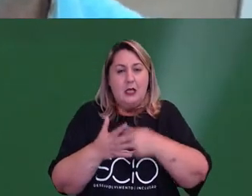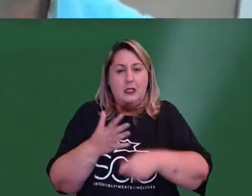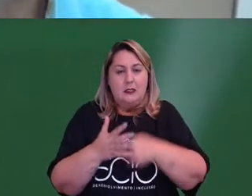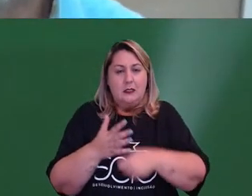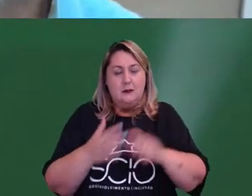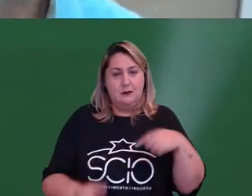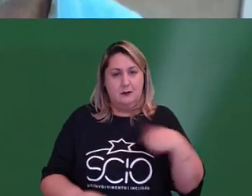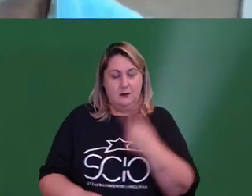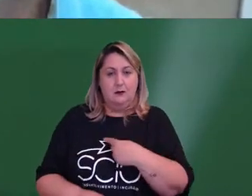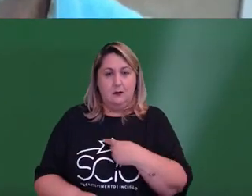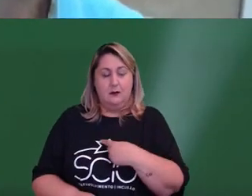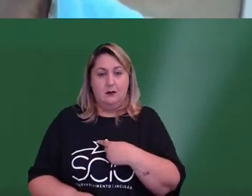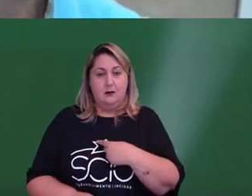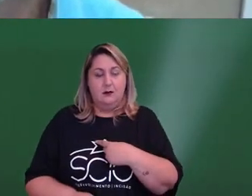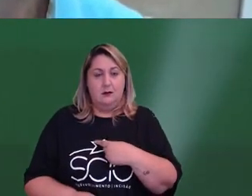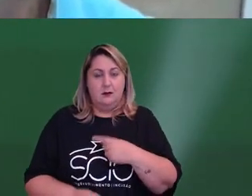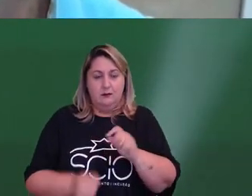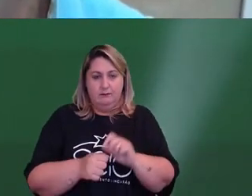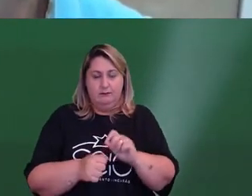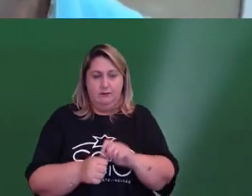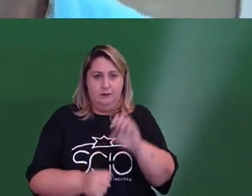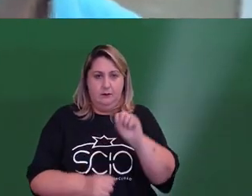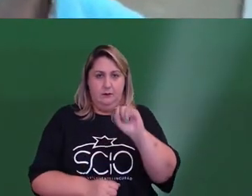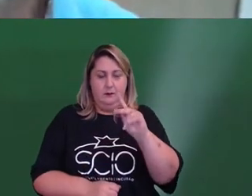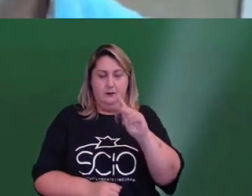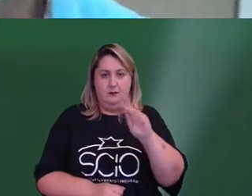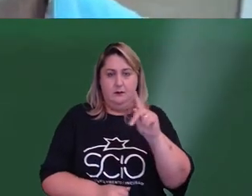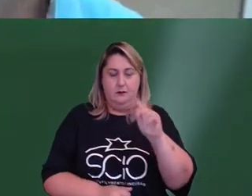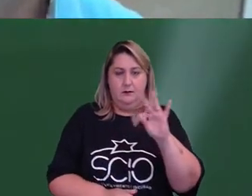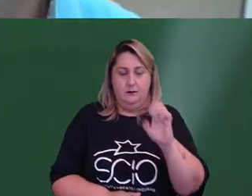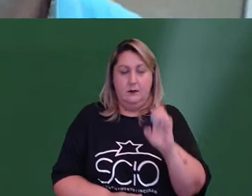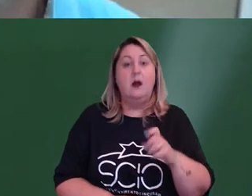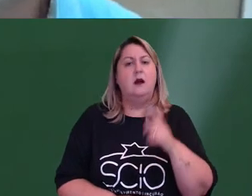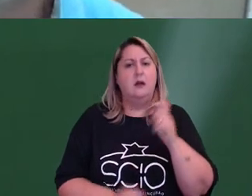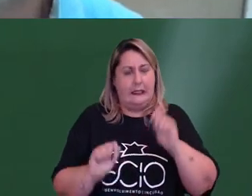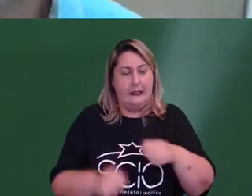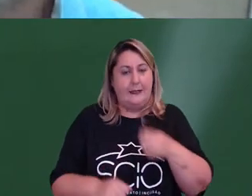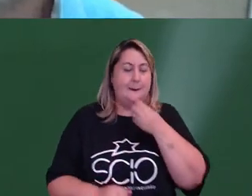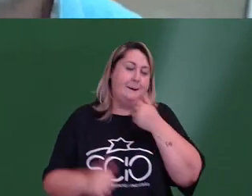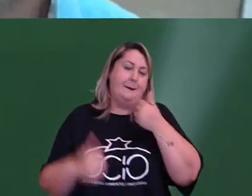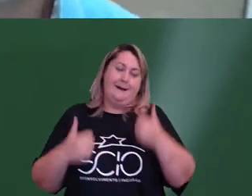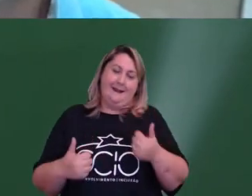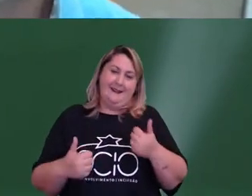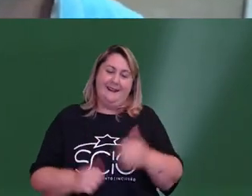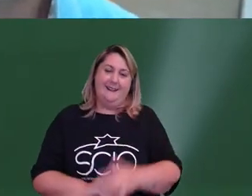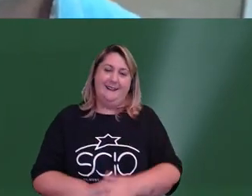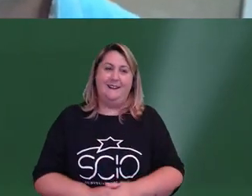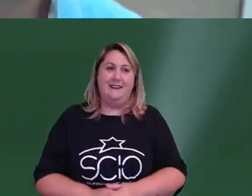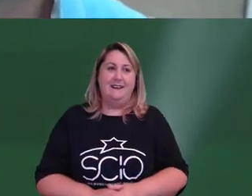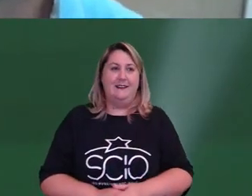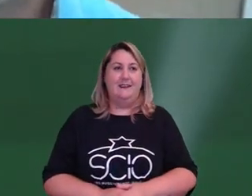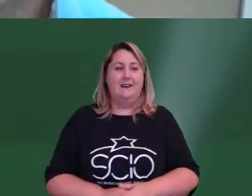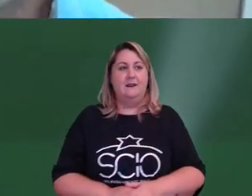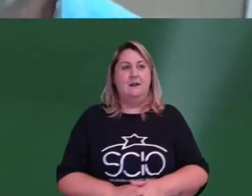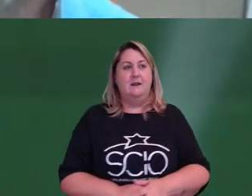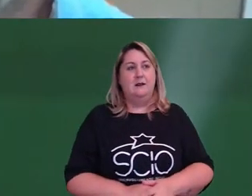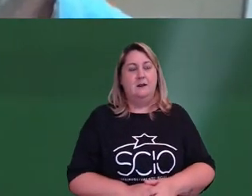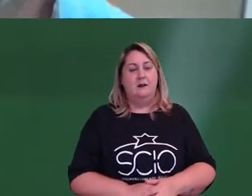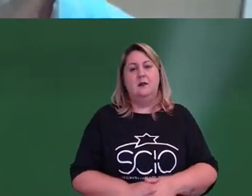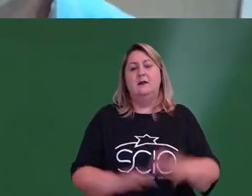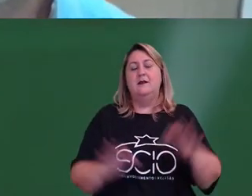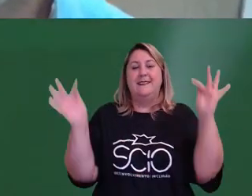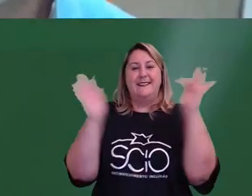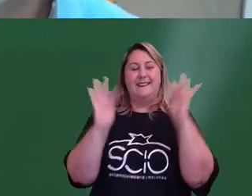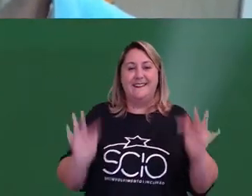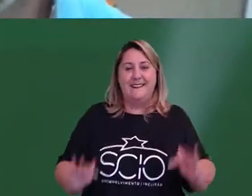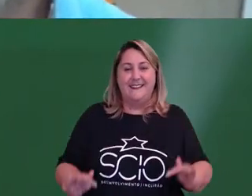nós tivemos para montar essa Cipate e está sendo muito recompensado. Estou muito feliz